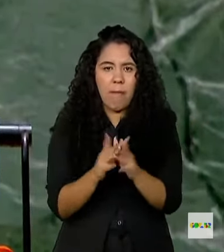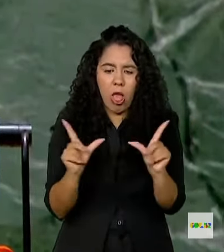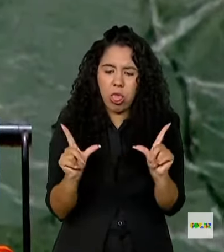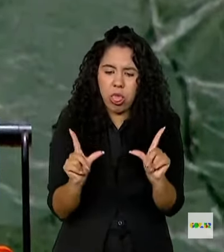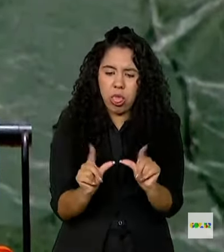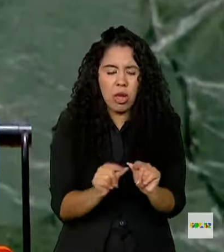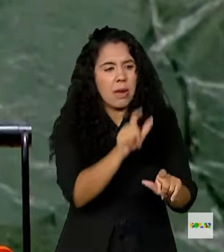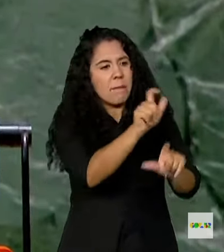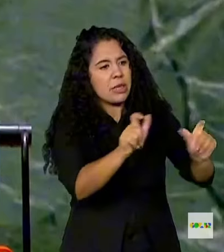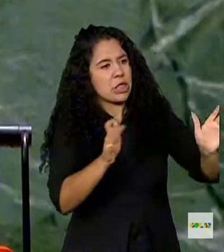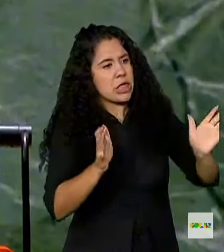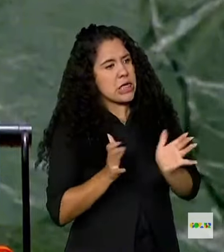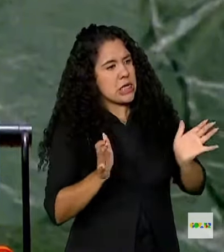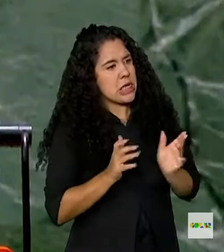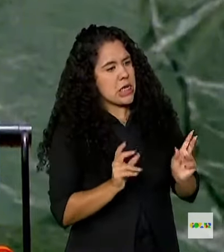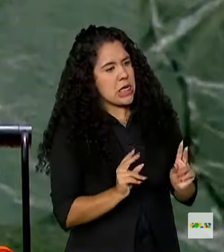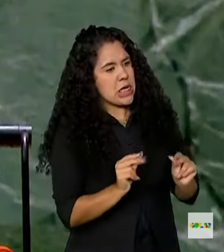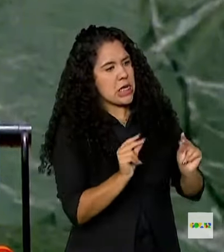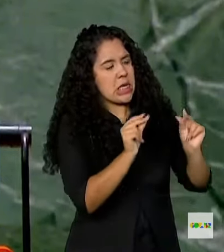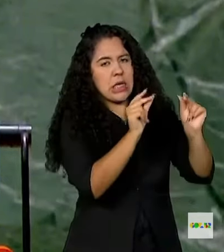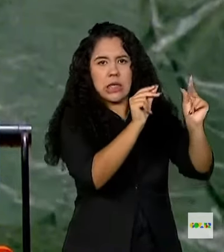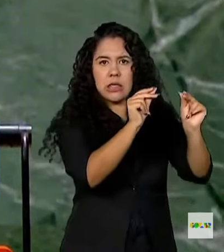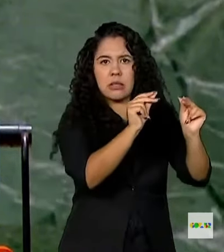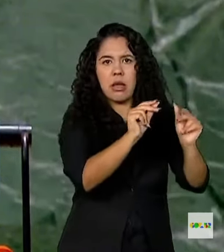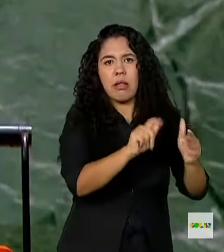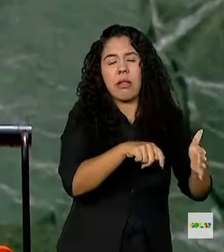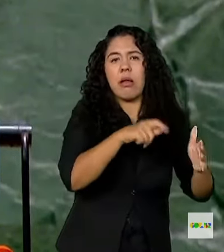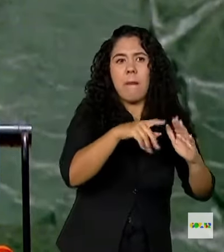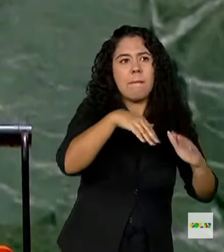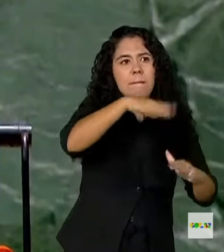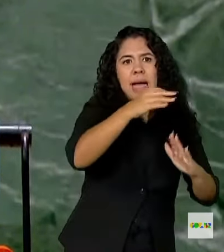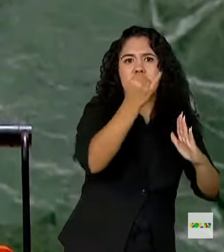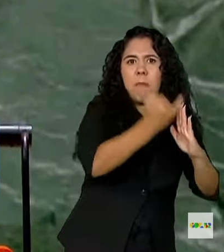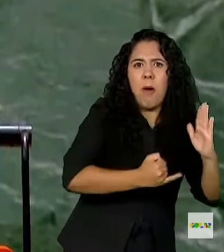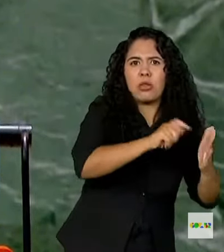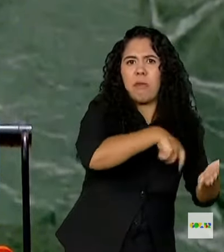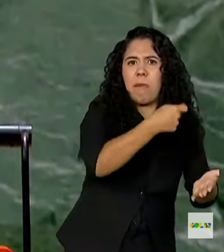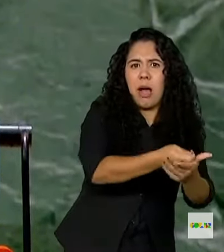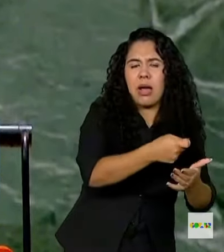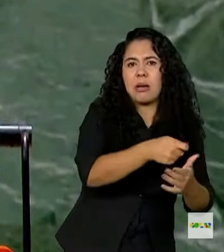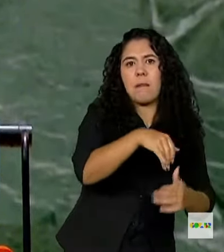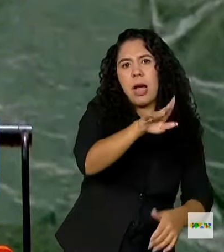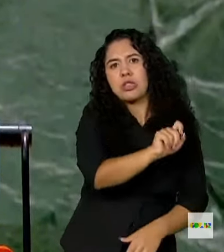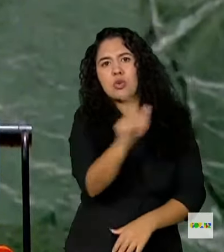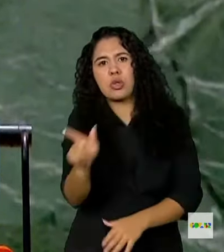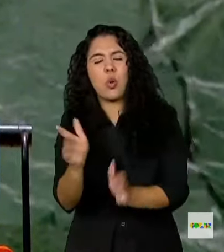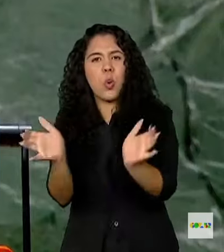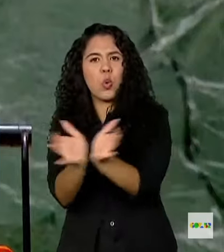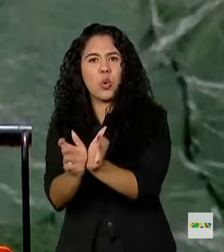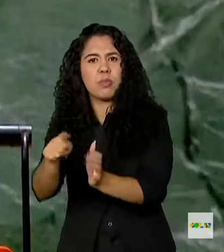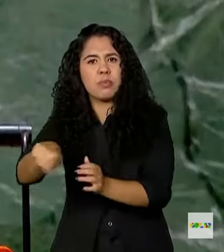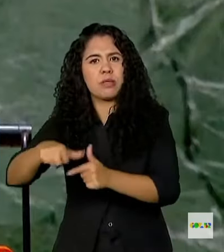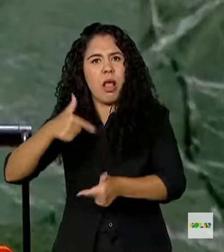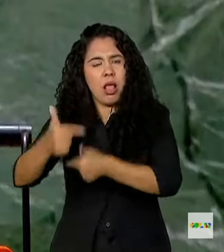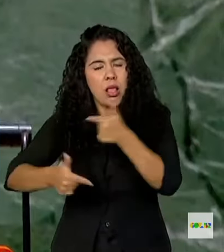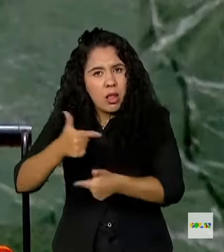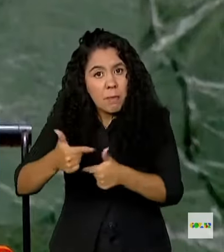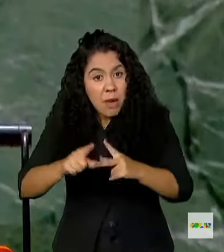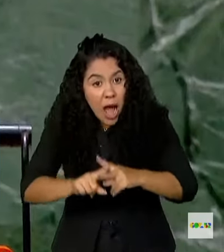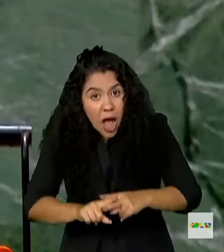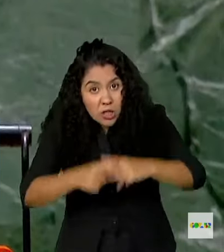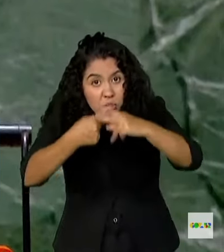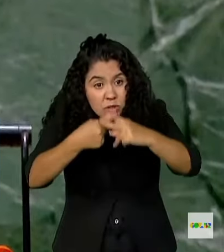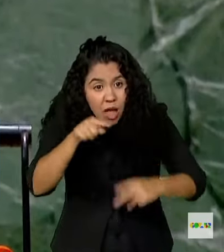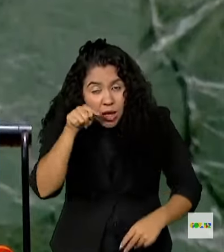pagam proporcionalmente muito menos impostos do que a classe trabalhadora. Para corrigir essa anomalia, o Brasil